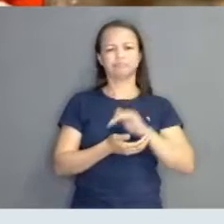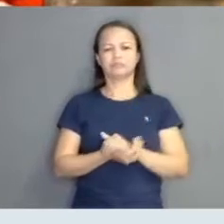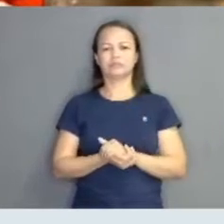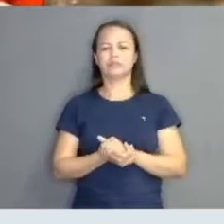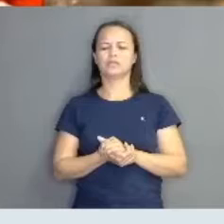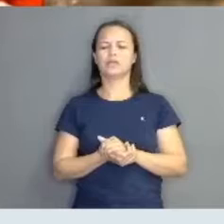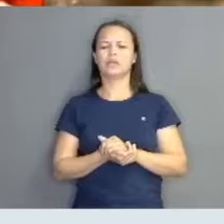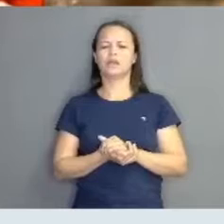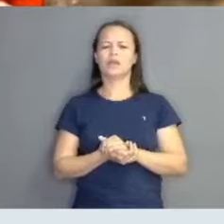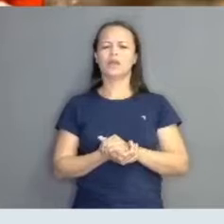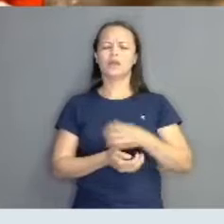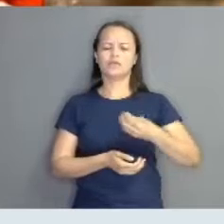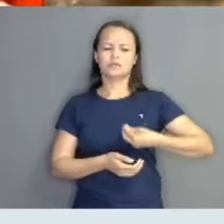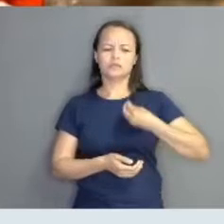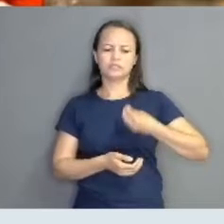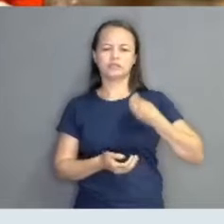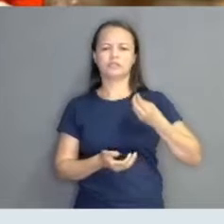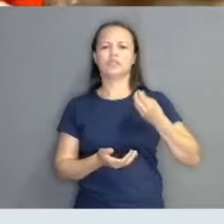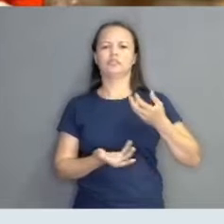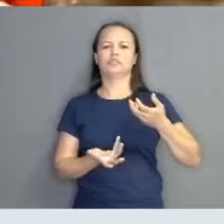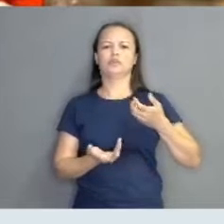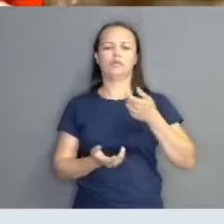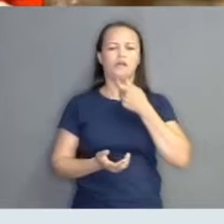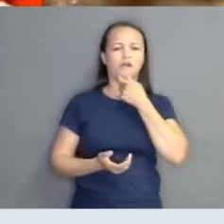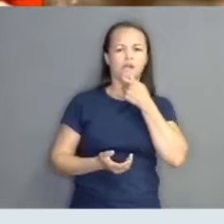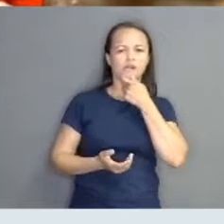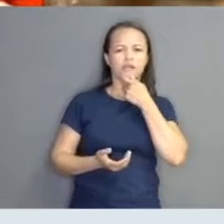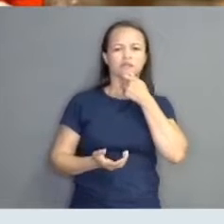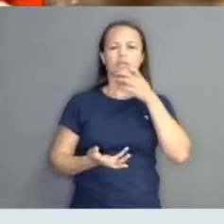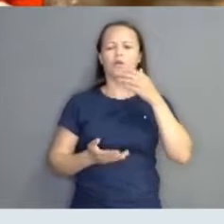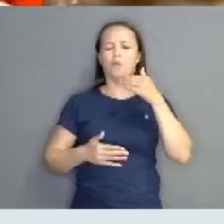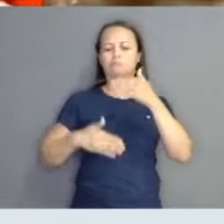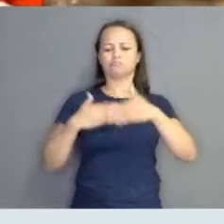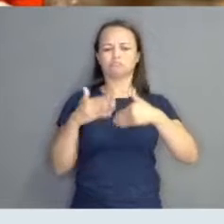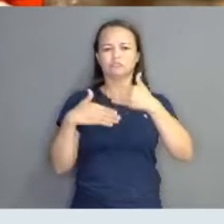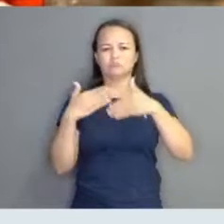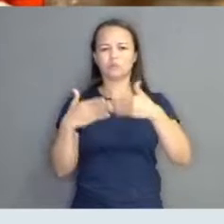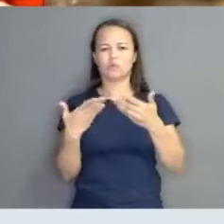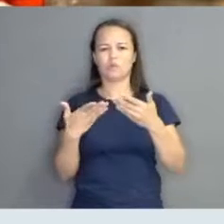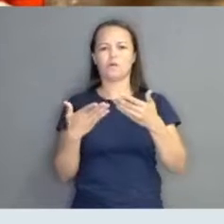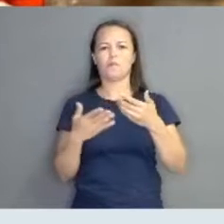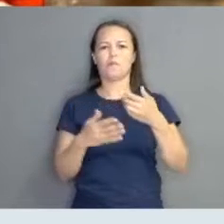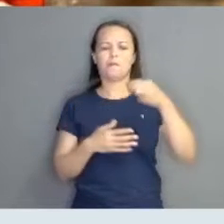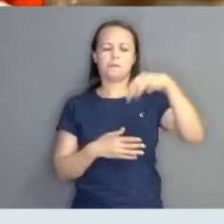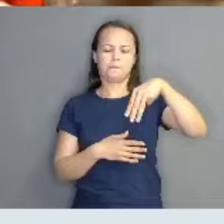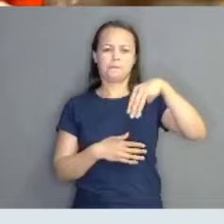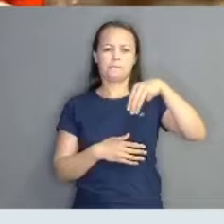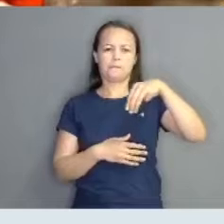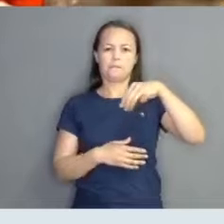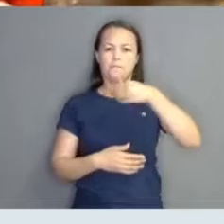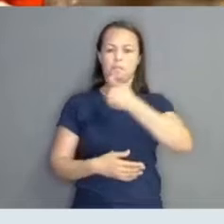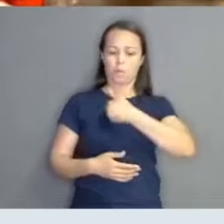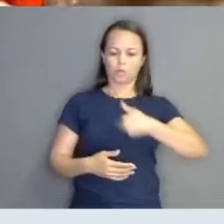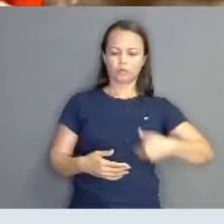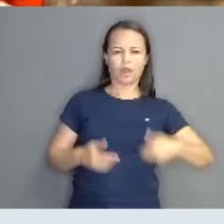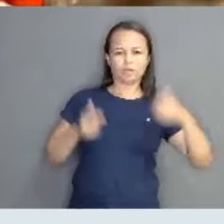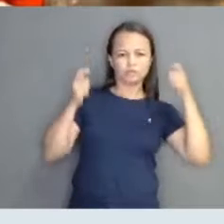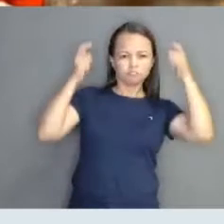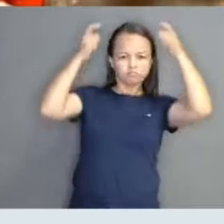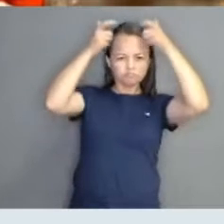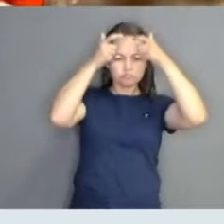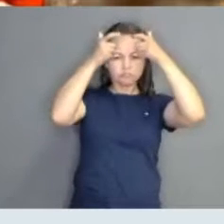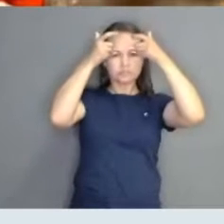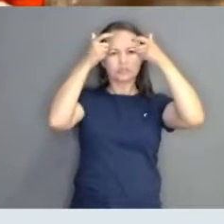da Inglaterra, como ela se transformou numa monarquia parlamentar, numa monarquia com poderes